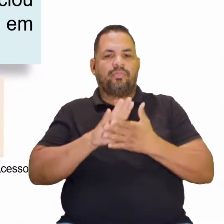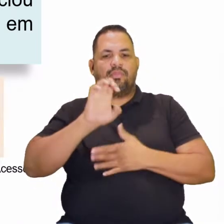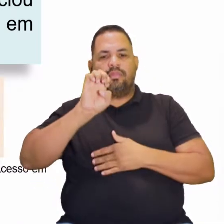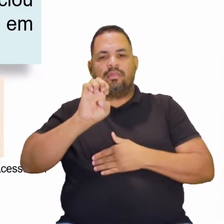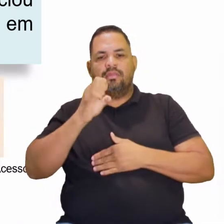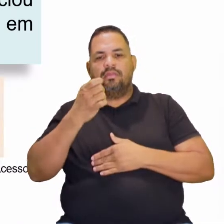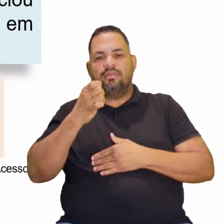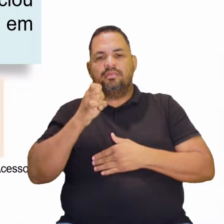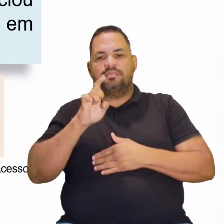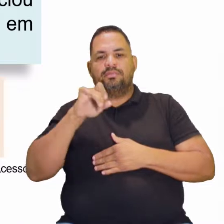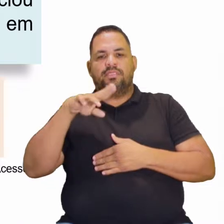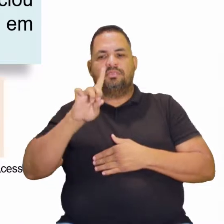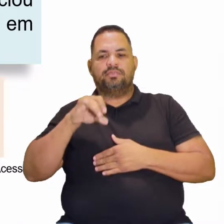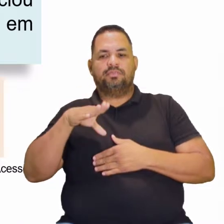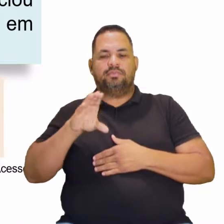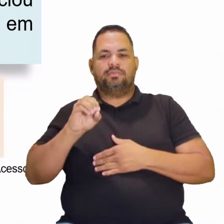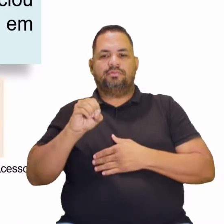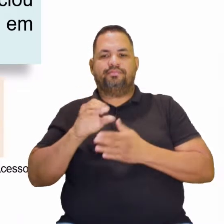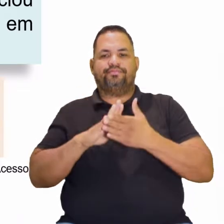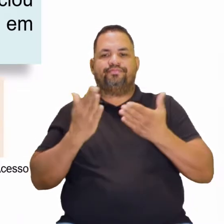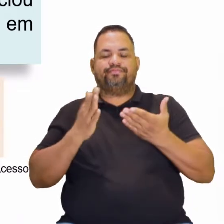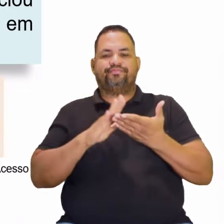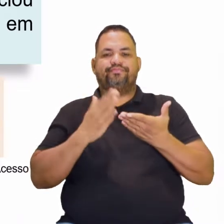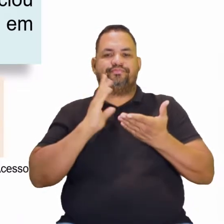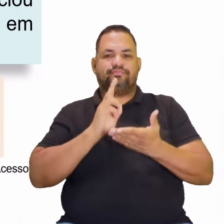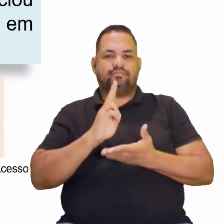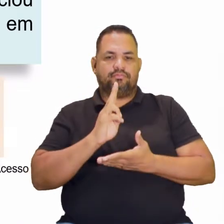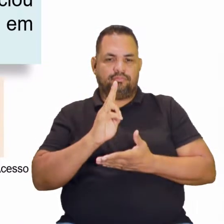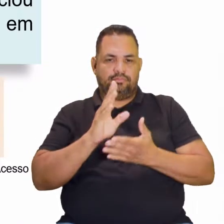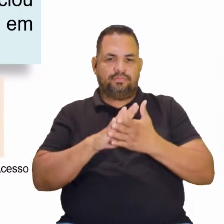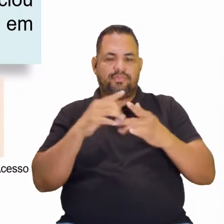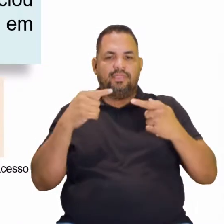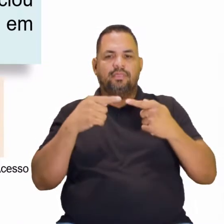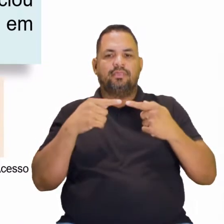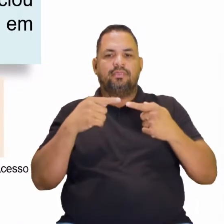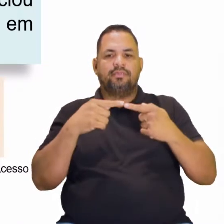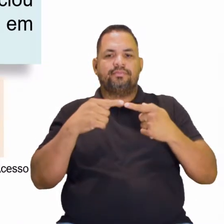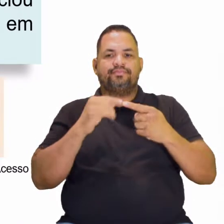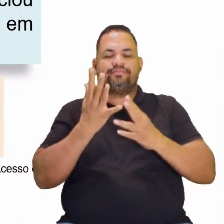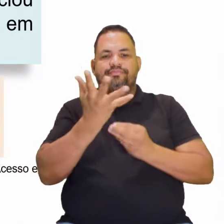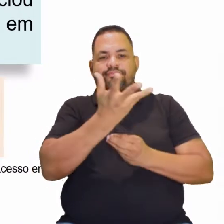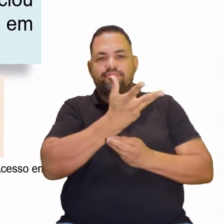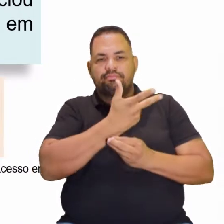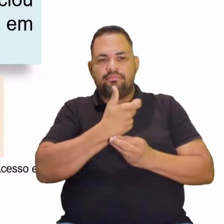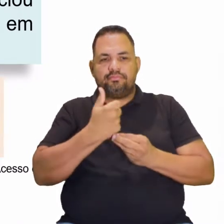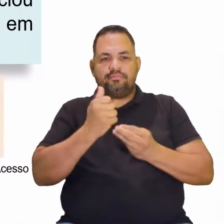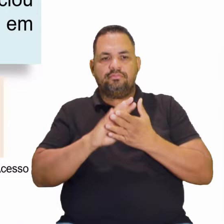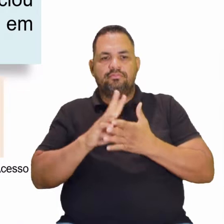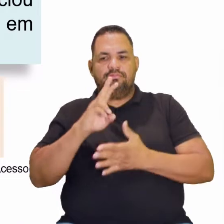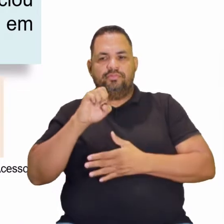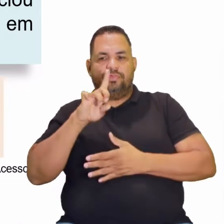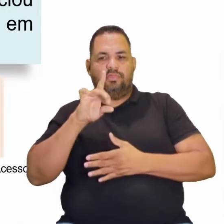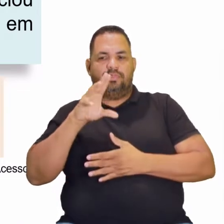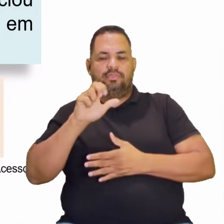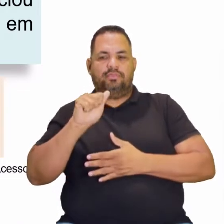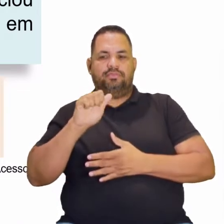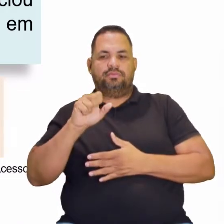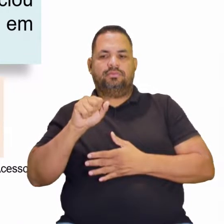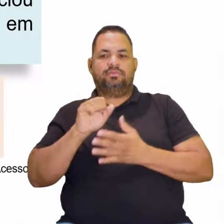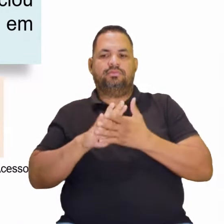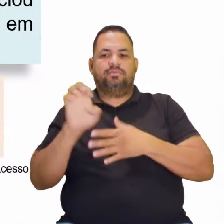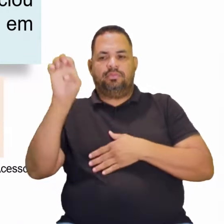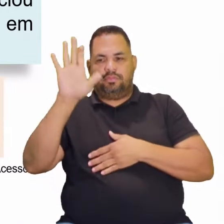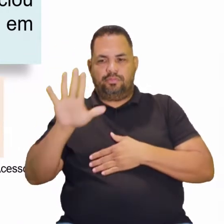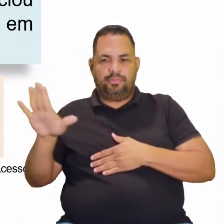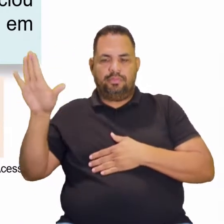expressionismo. Então, observamos aí esses artistas sempre em contato com a arte com as vanguardas europeias, né, nesse